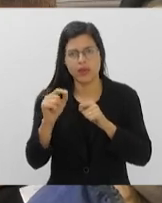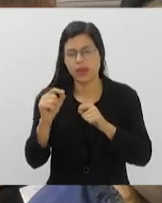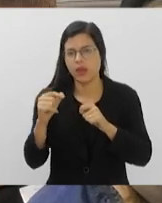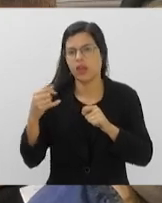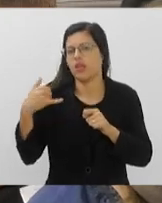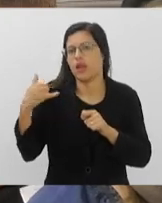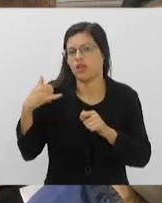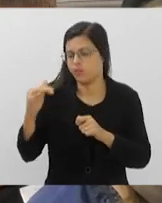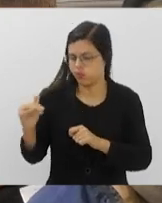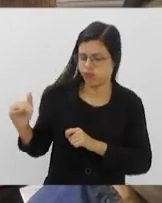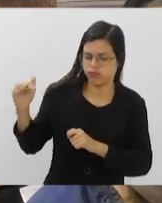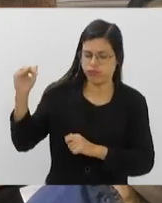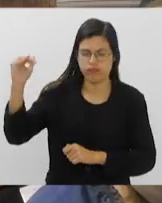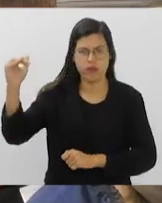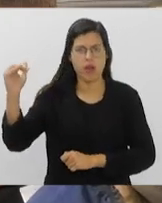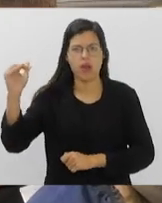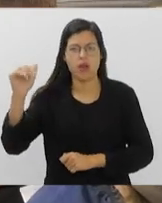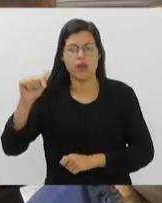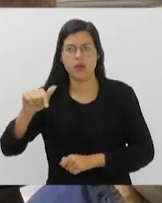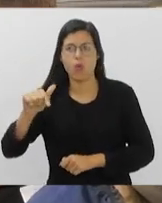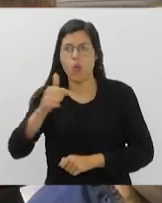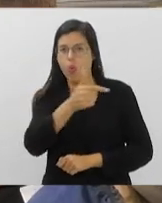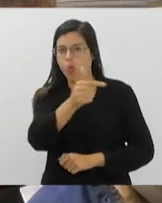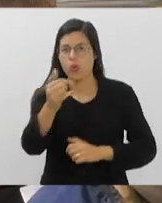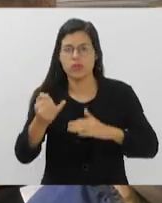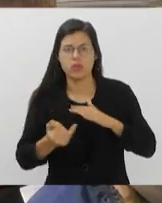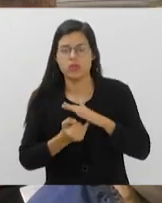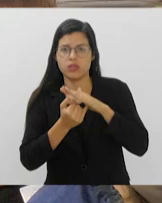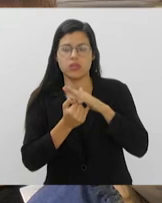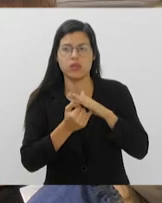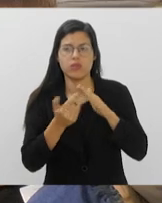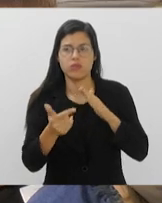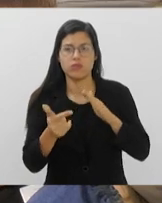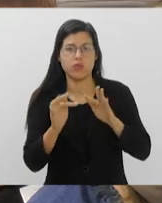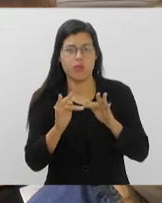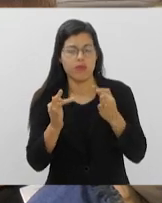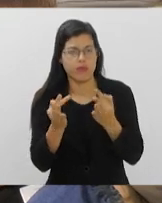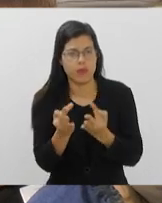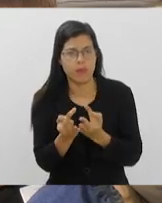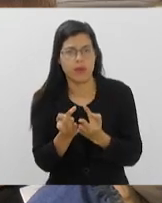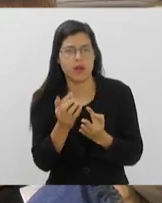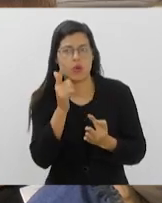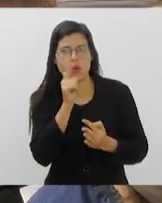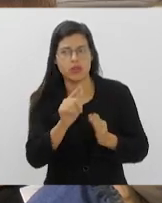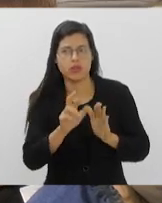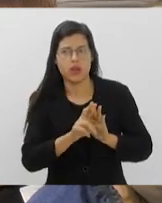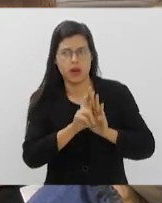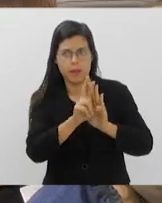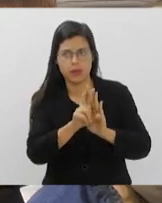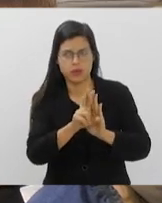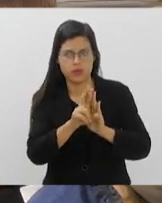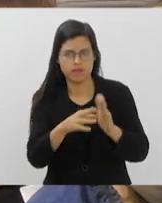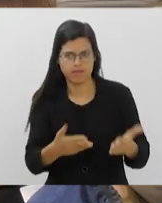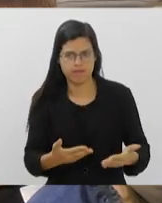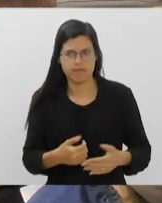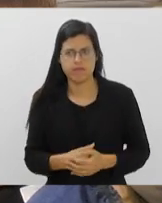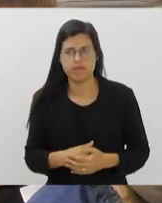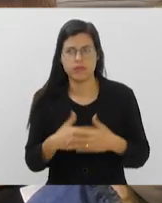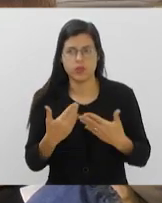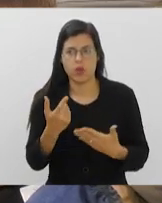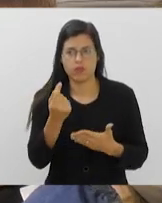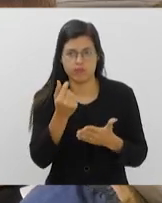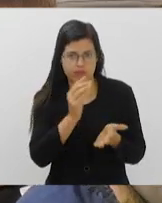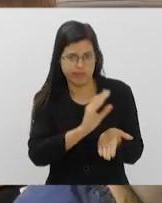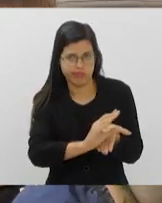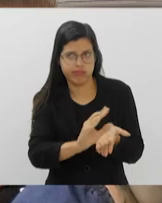vai para uma outra instituição e talvez não vai ter uma família realmente para que possa ser representada então Eh recursos